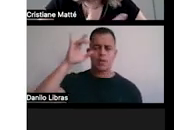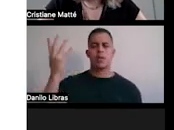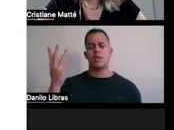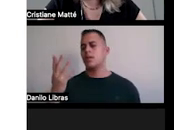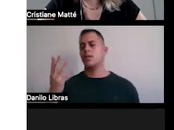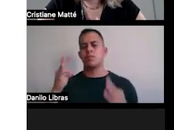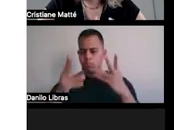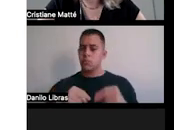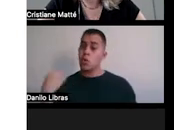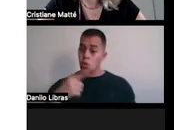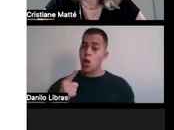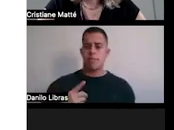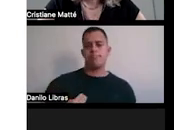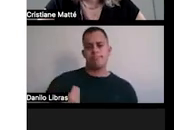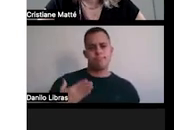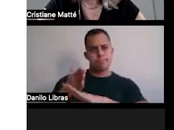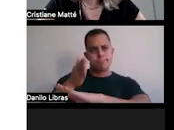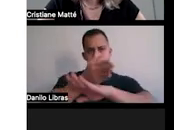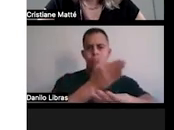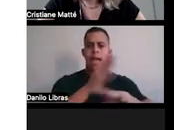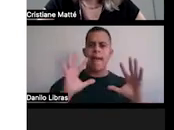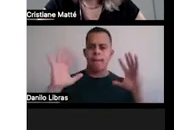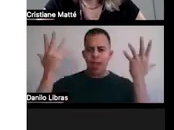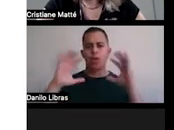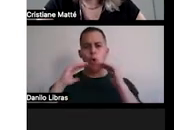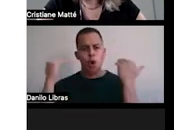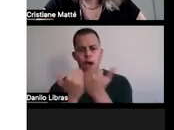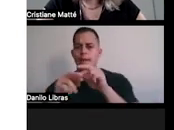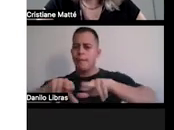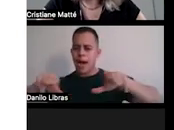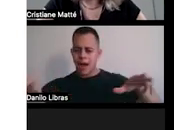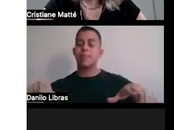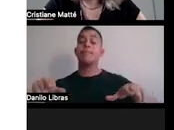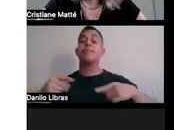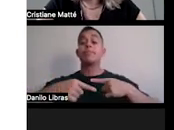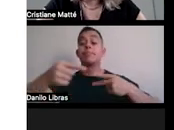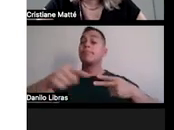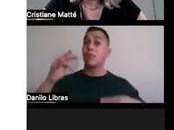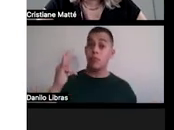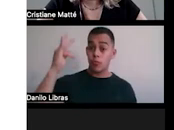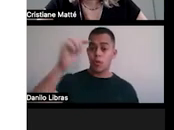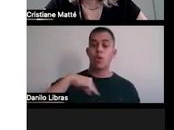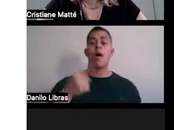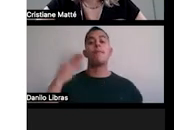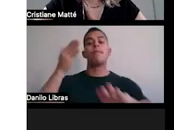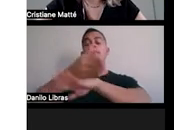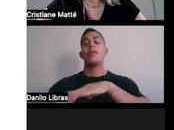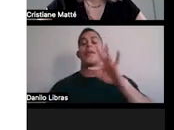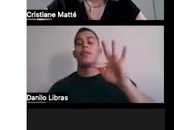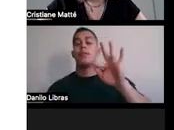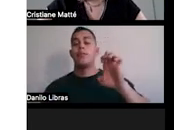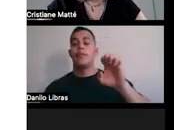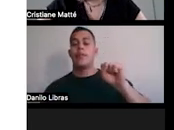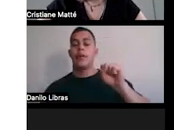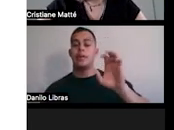na organização de seminários, organização de eventos, congressos, e agora, nas próximas semanas, estaremos na FESB. Não sei se alguém de vocês vai